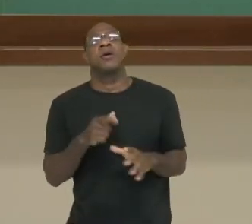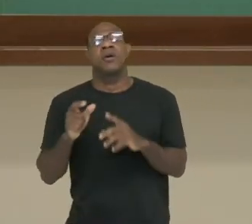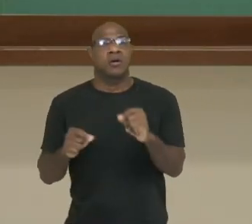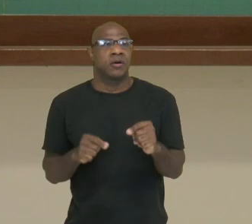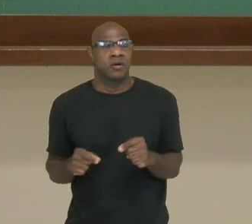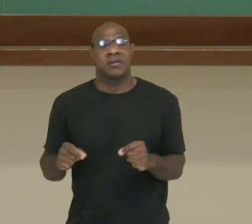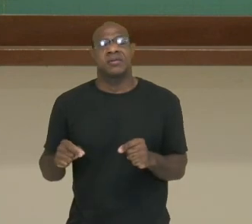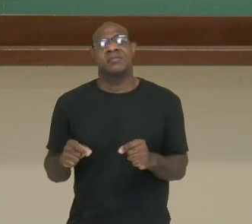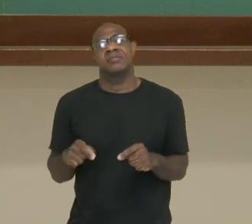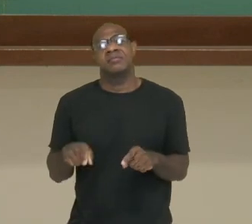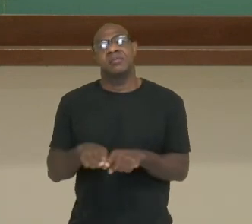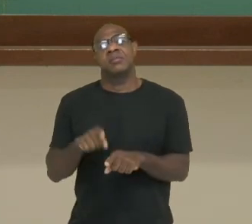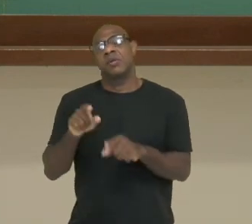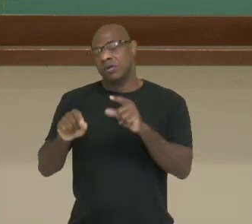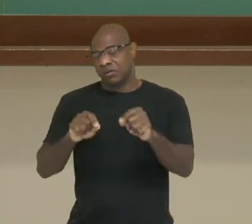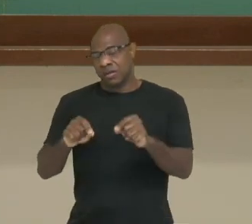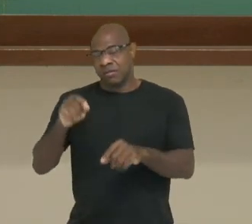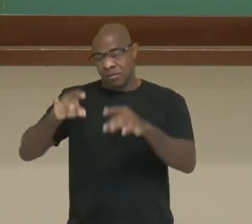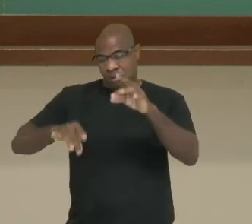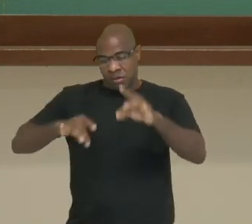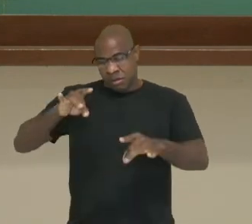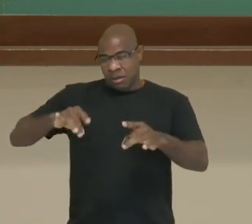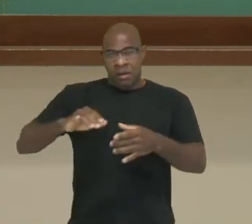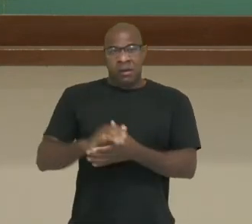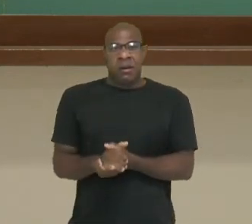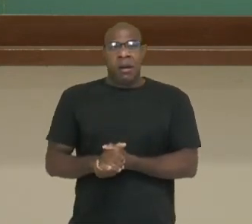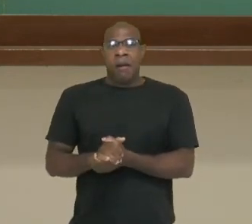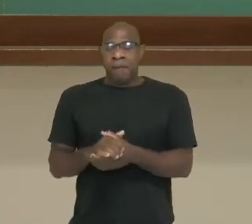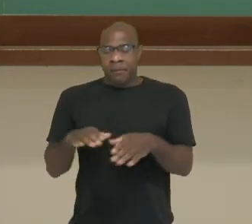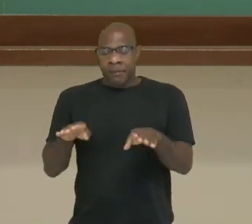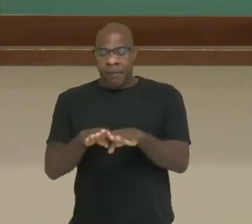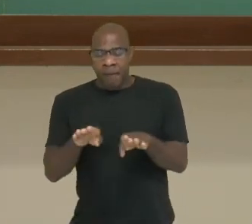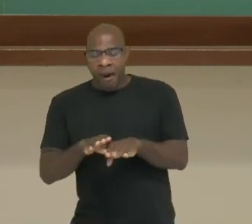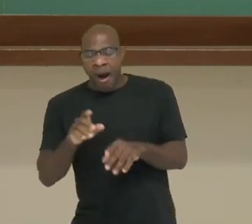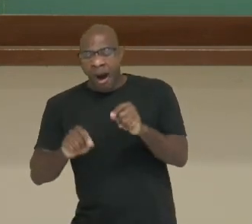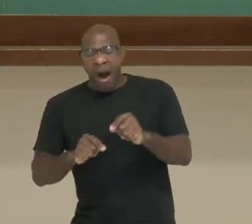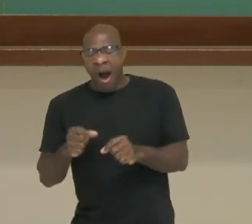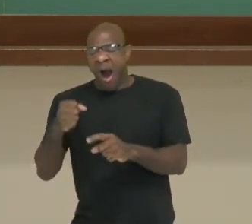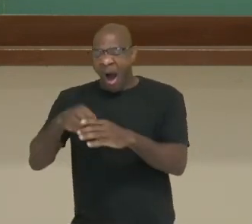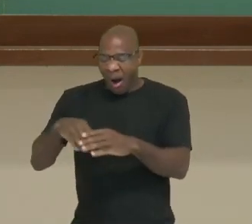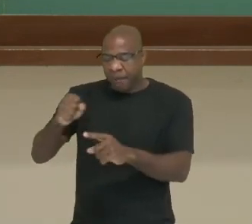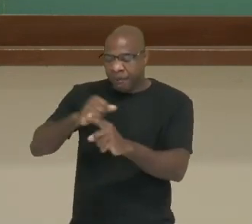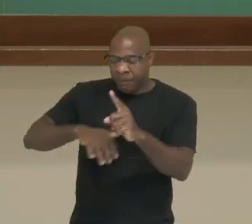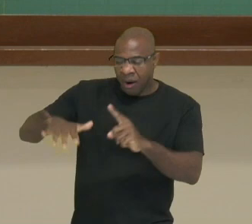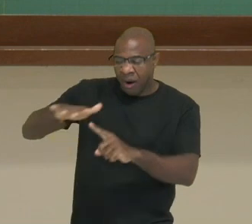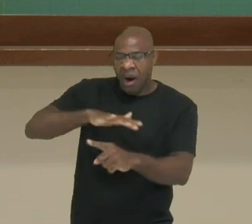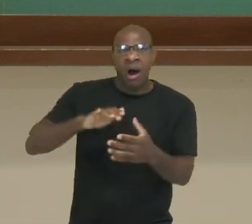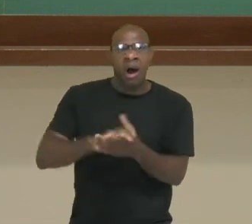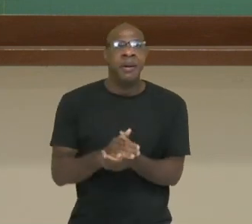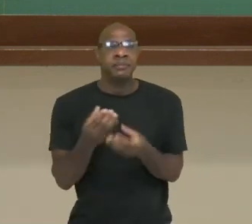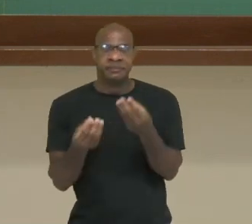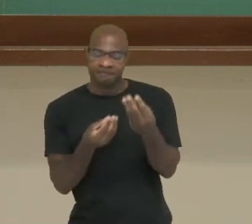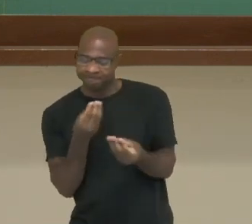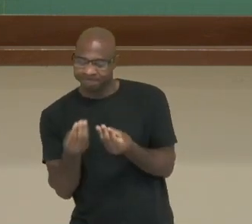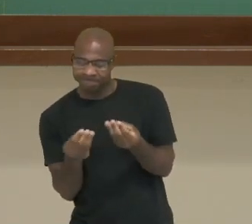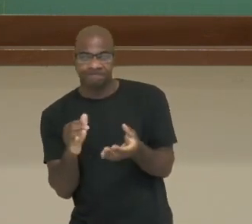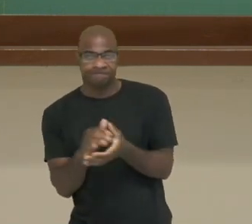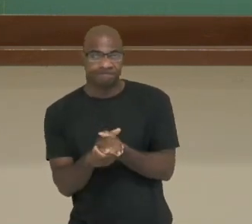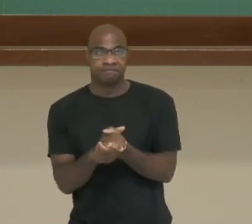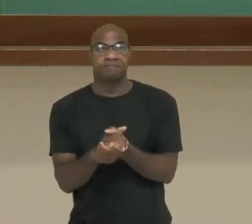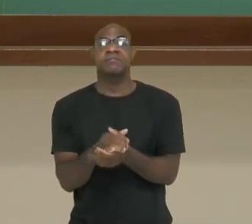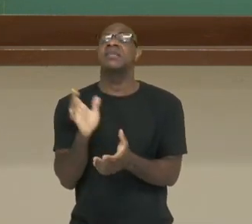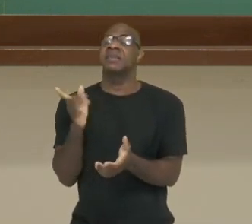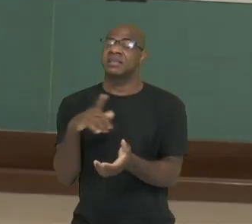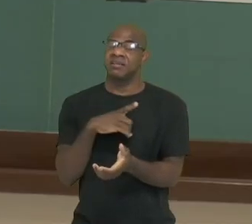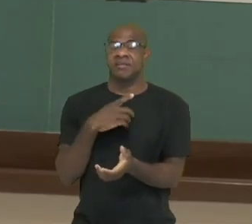de homenagear Dionísio, o deus do teatro, mas também o juízo da sociedade, né, questionamentos para o público. Então já estava